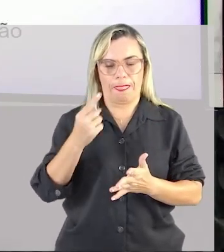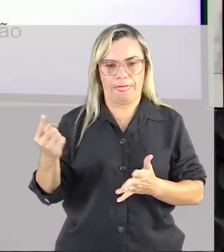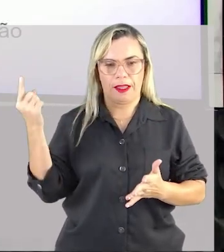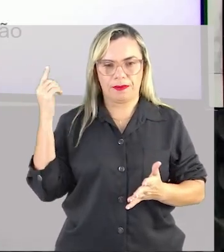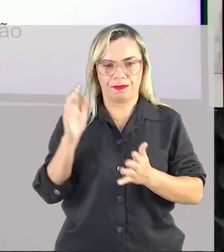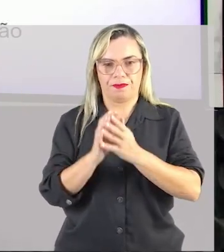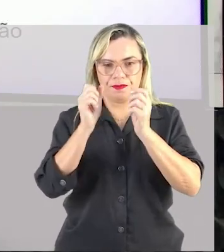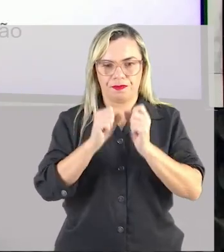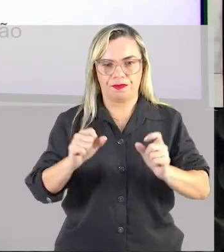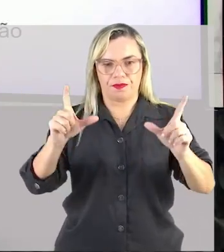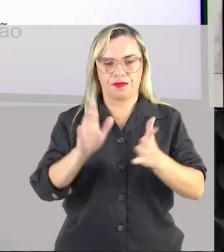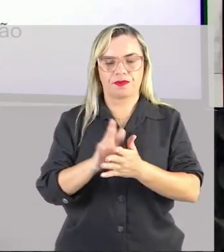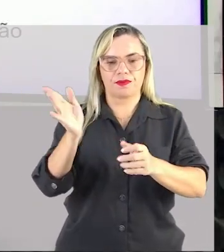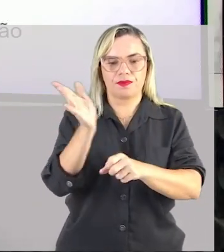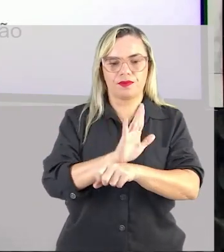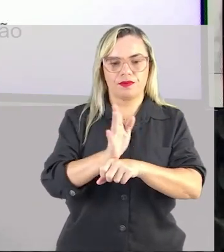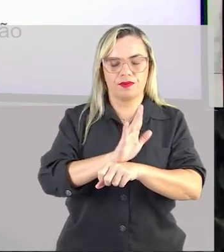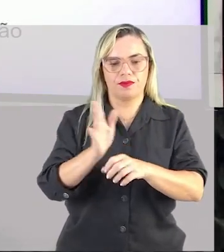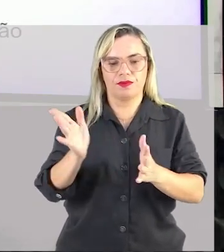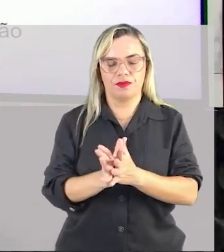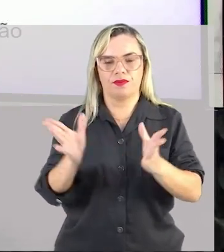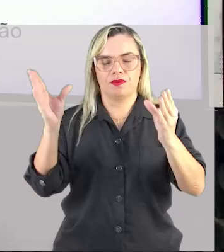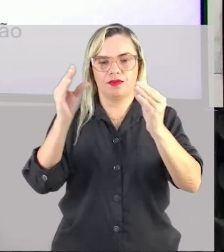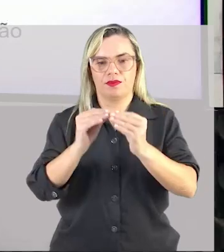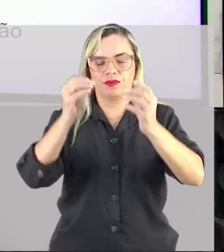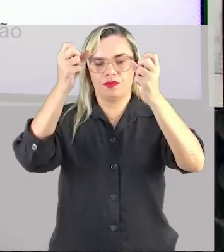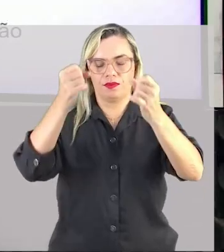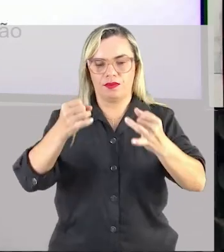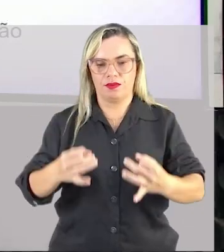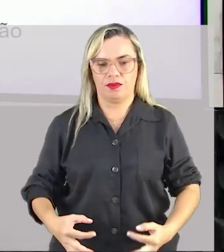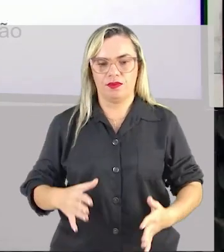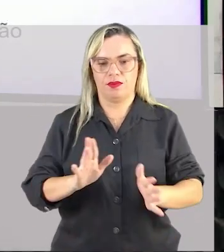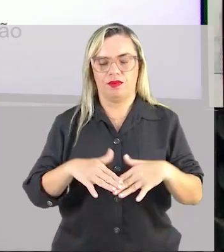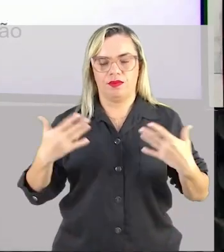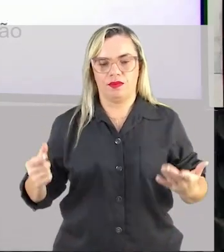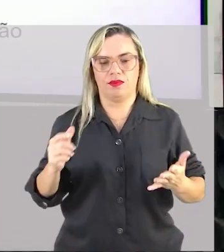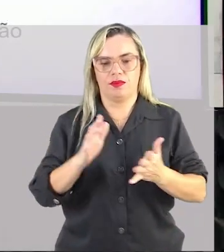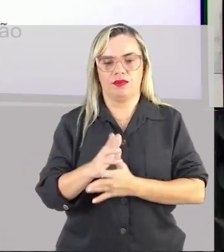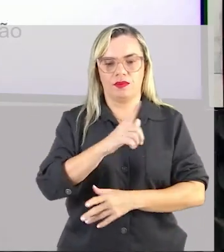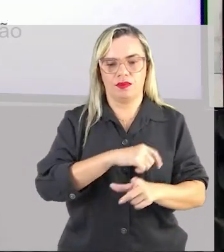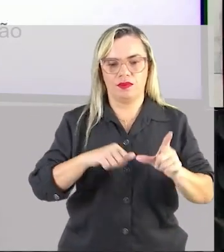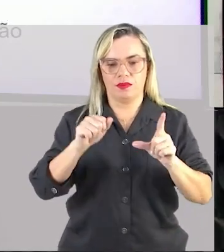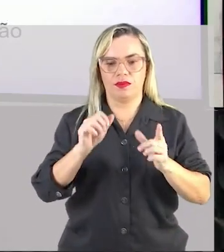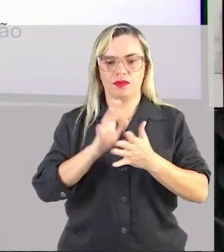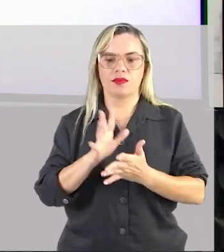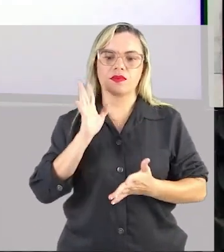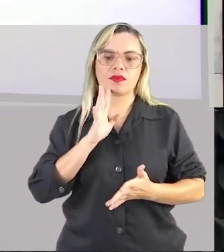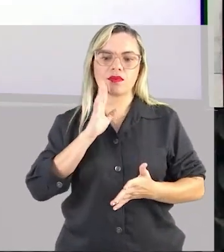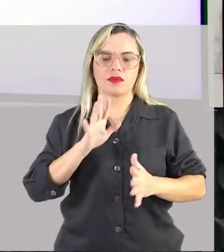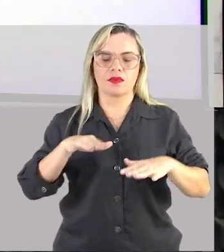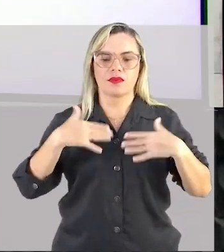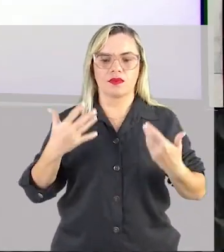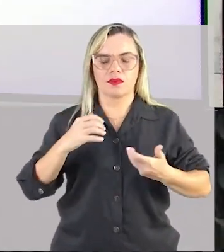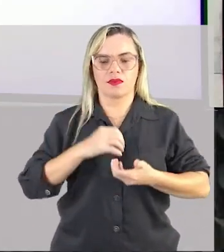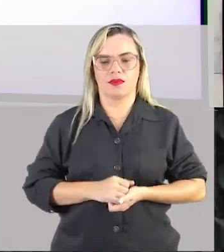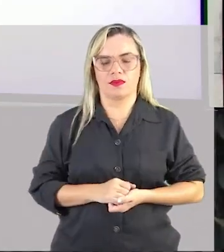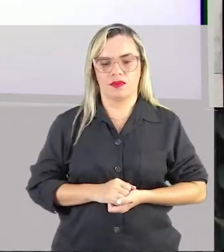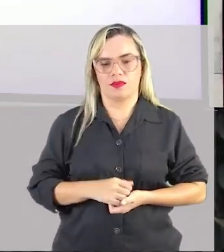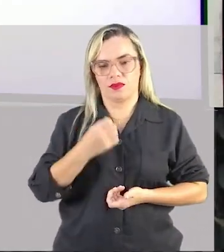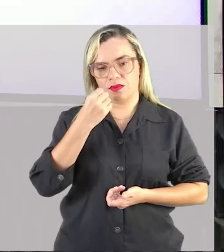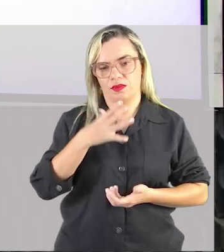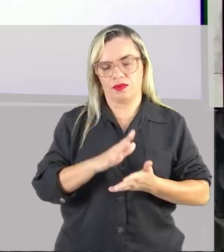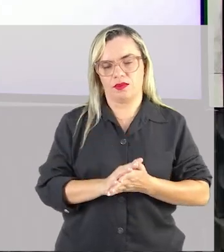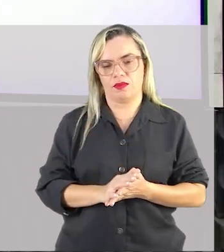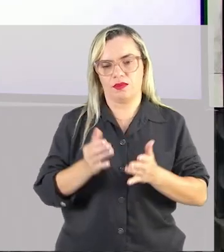tinha no cartaz com a sinopse, certo? Tranquilo? Então a gente tem aí a letra A. Beleza? Pois bem,